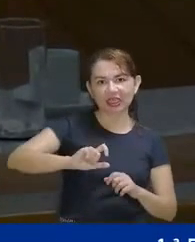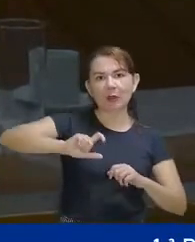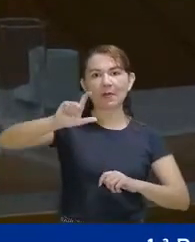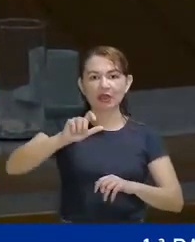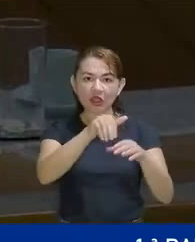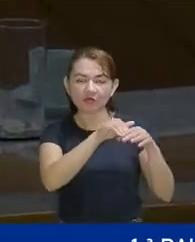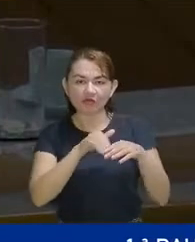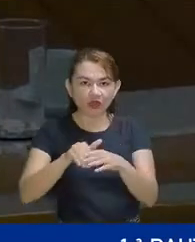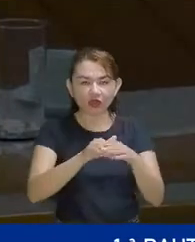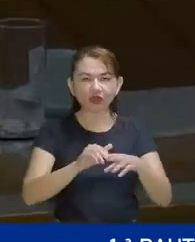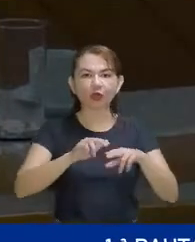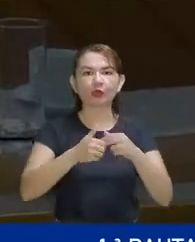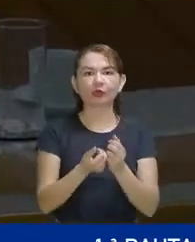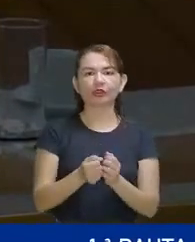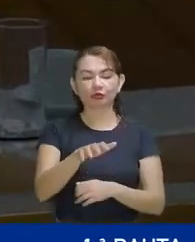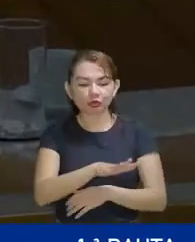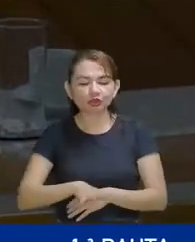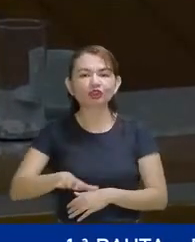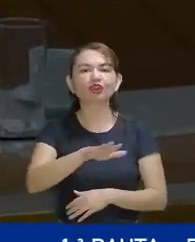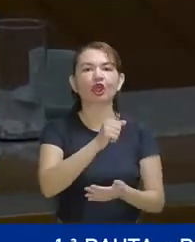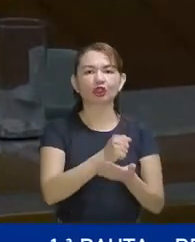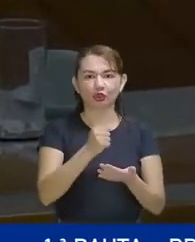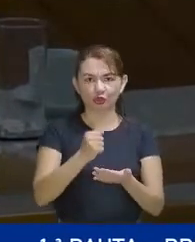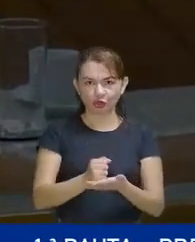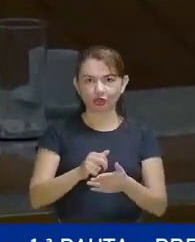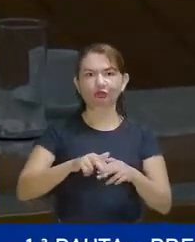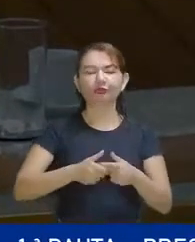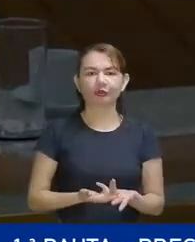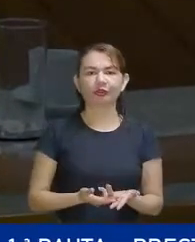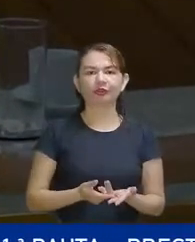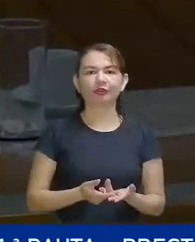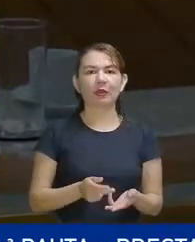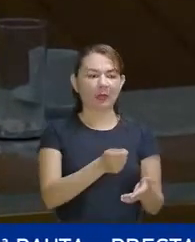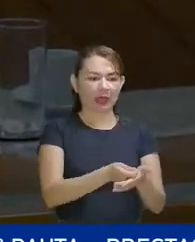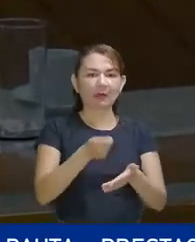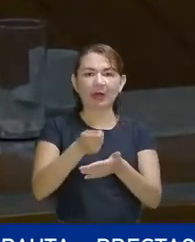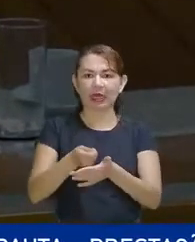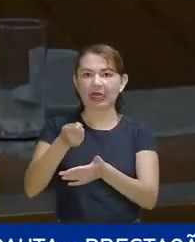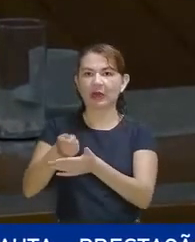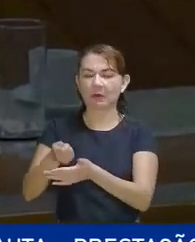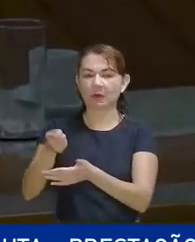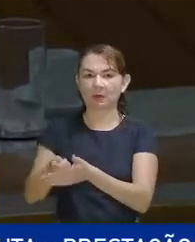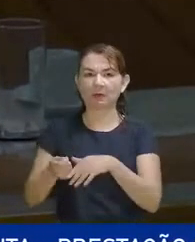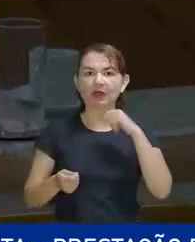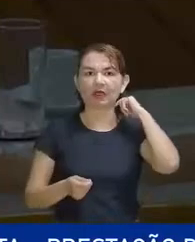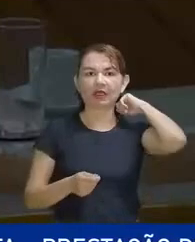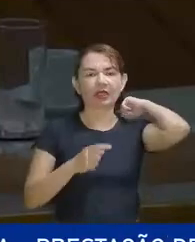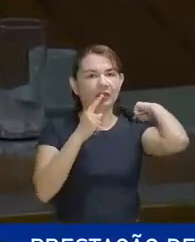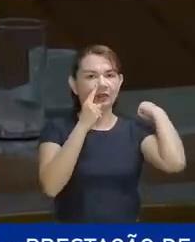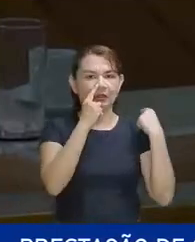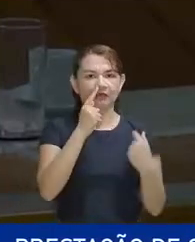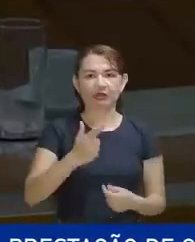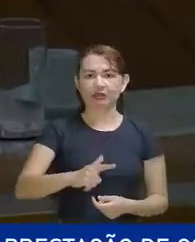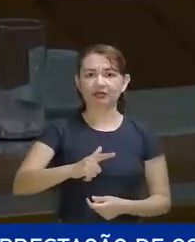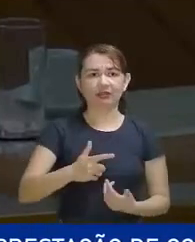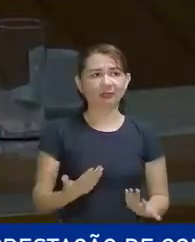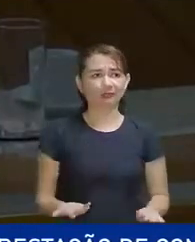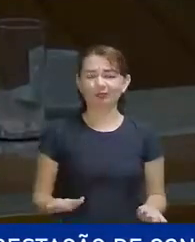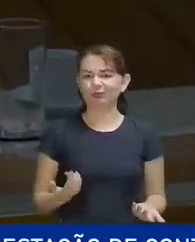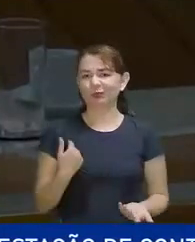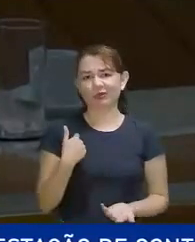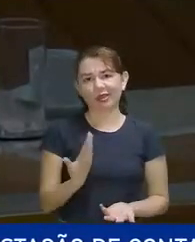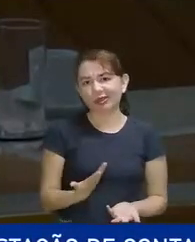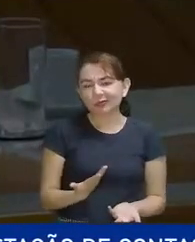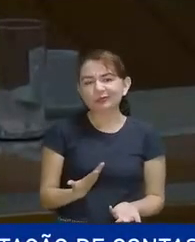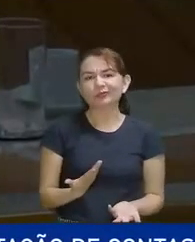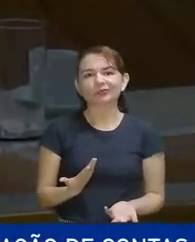caráter genérico dos contratos relativo à despesa com pessoal não constitui falha. Senhor presidente, eu